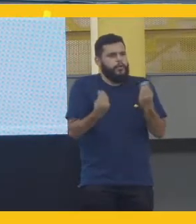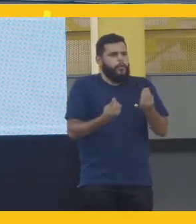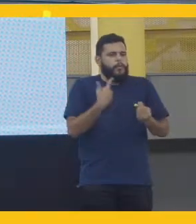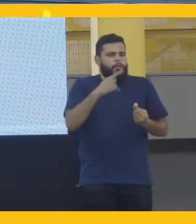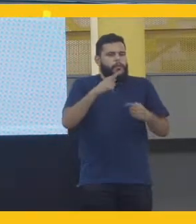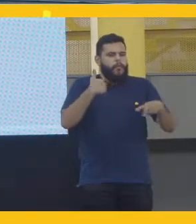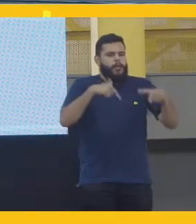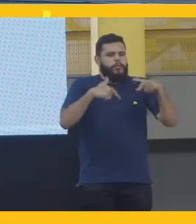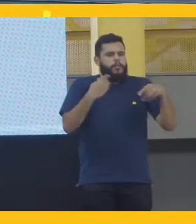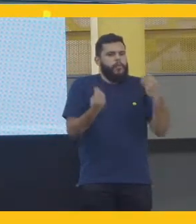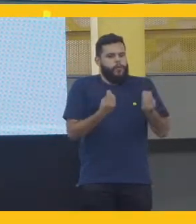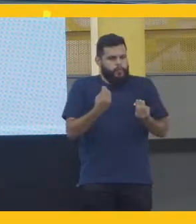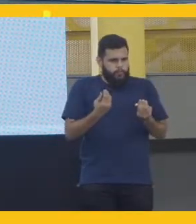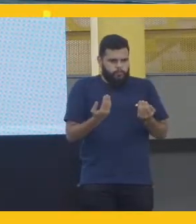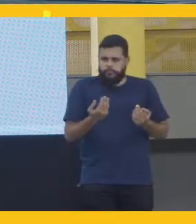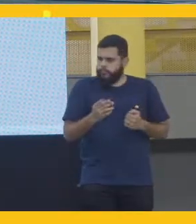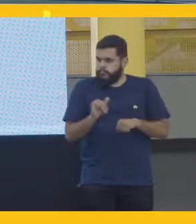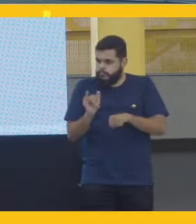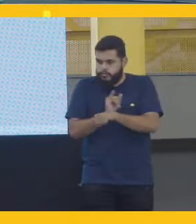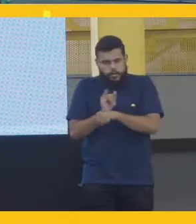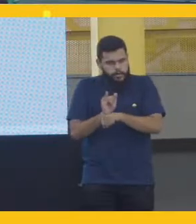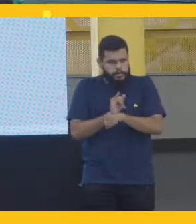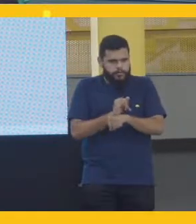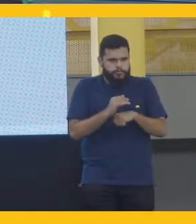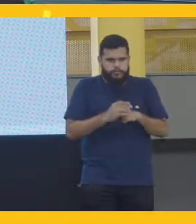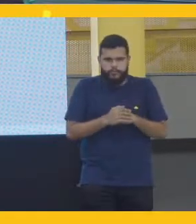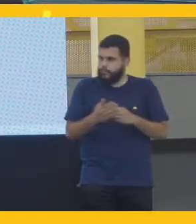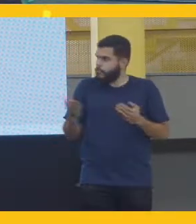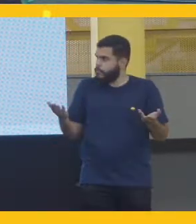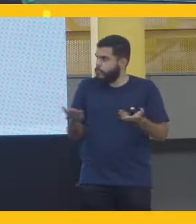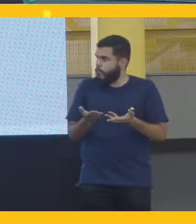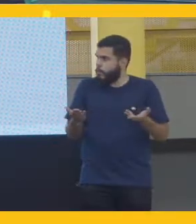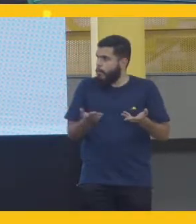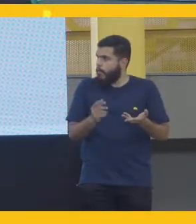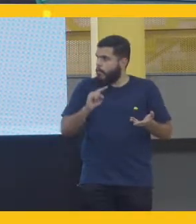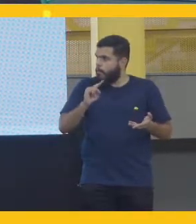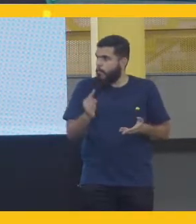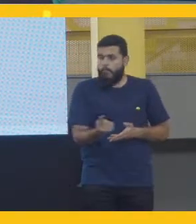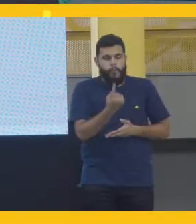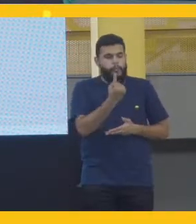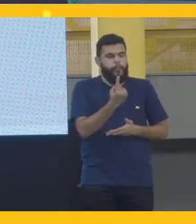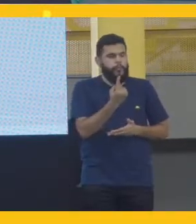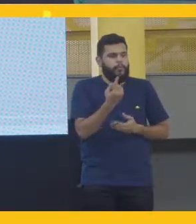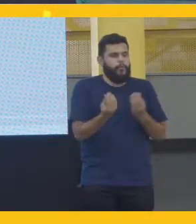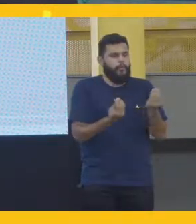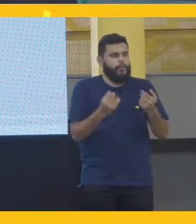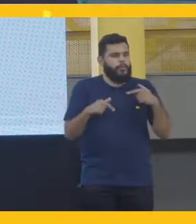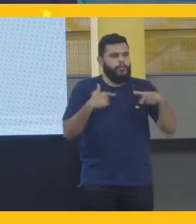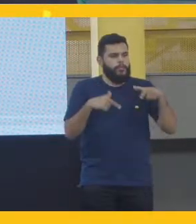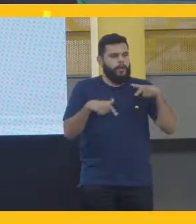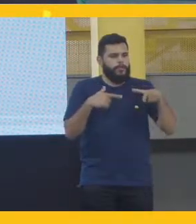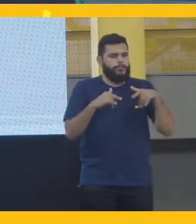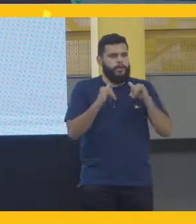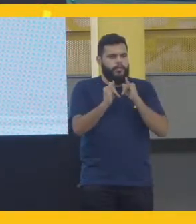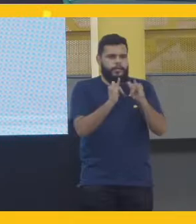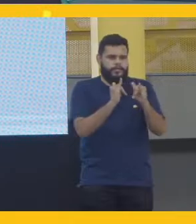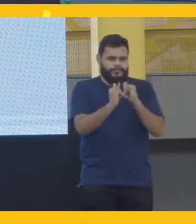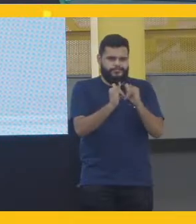trabalho? Atualmente, o único jeito é a